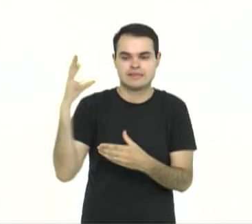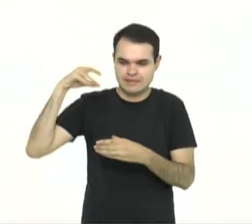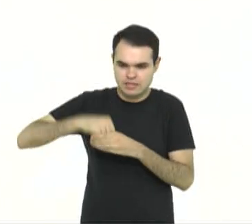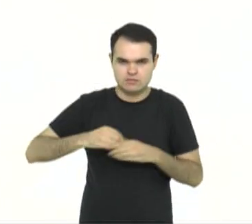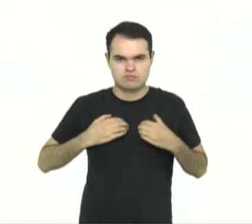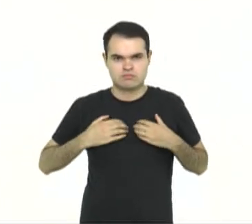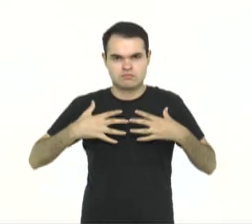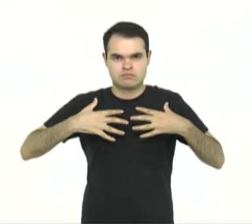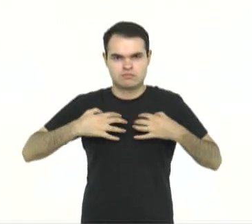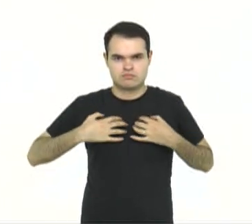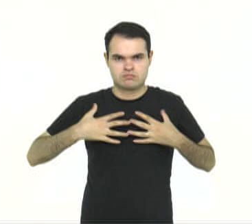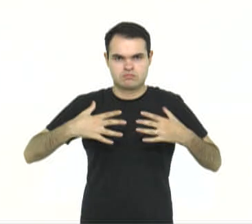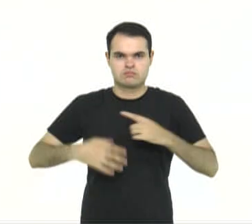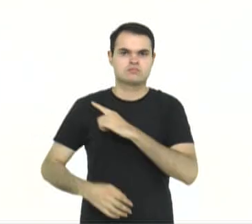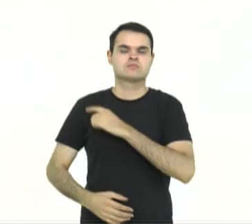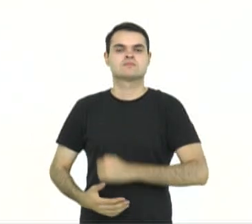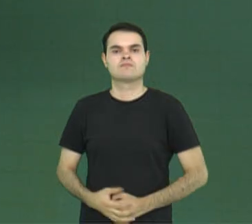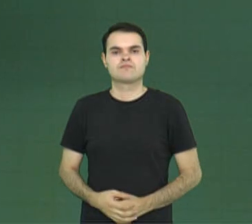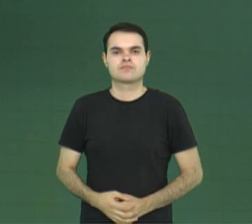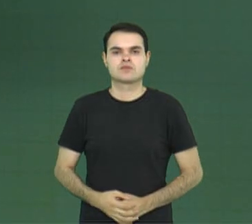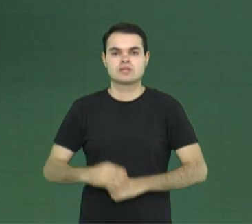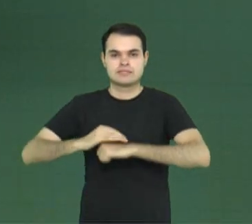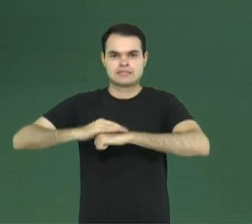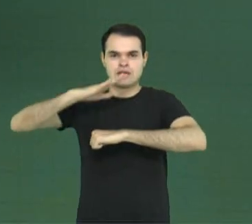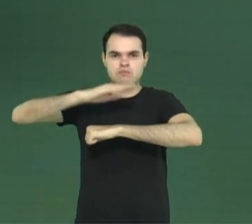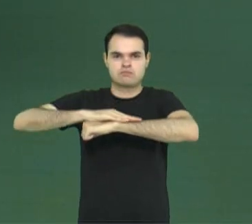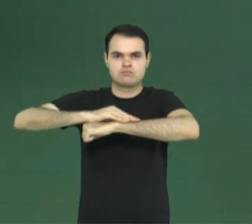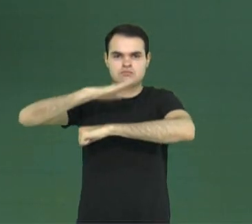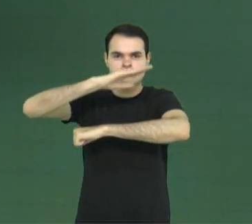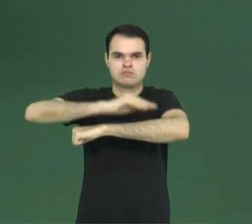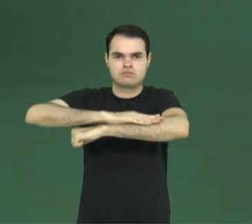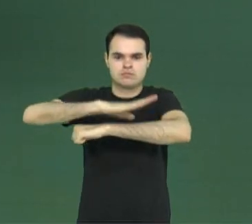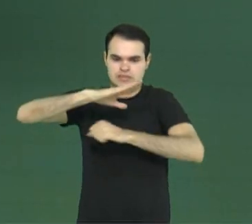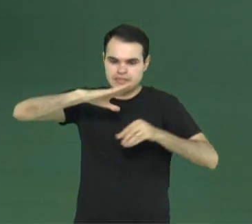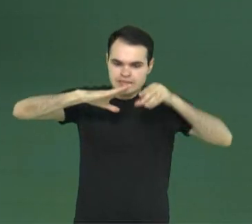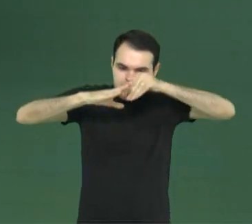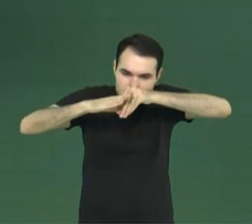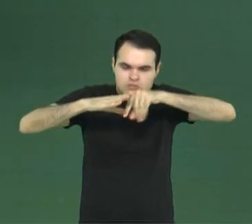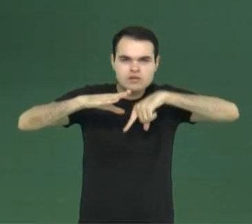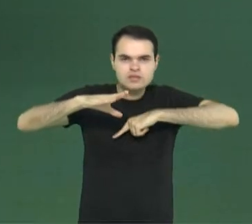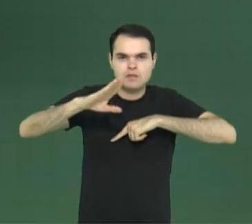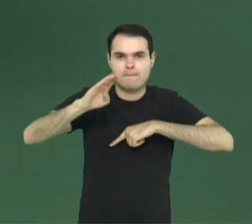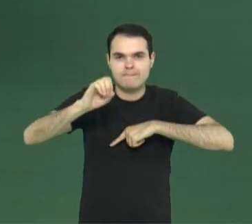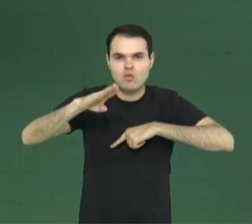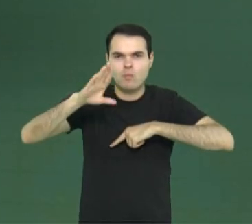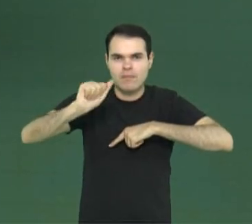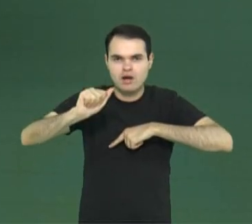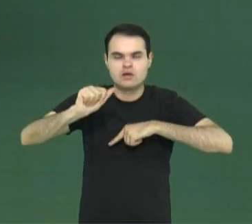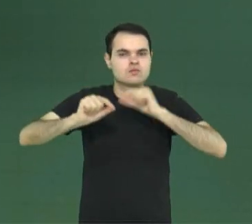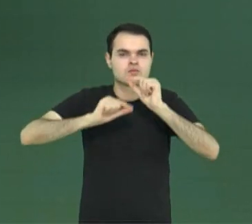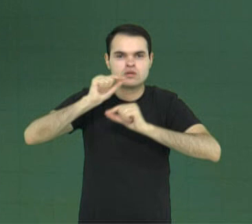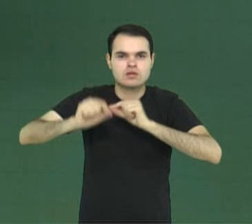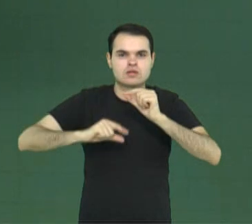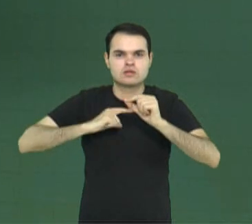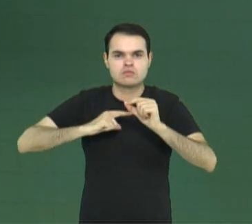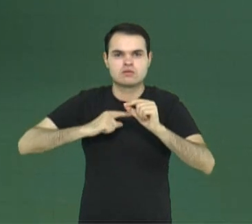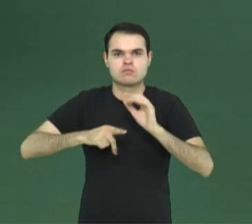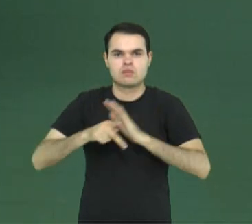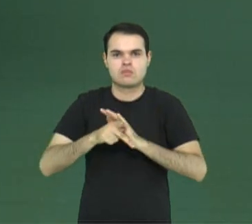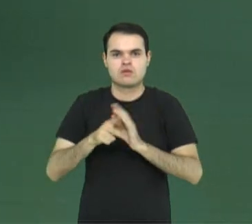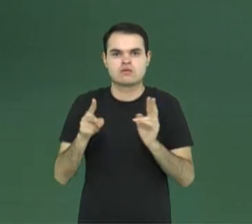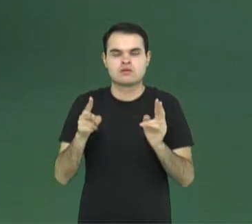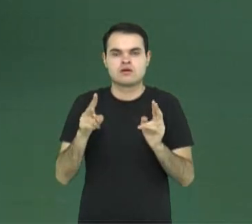desses pulmões. Lembrando que os sapos, eles têm uma bomba de sucção que é responsável pela ventilação, ou